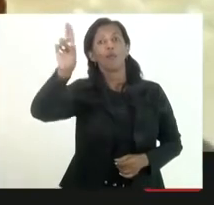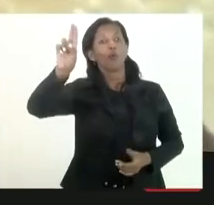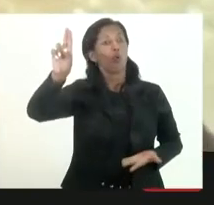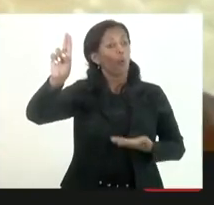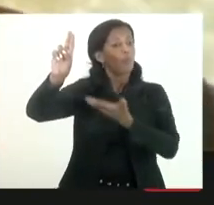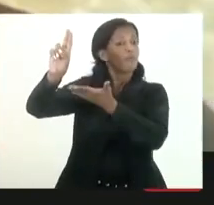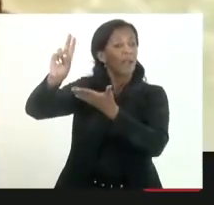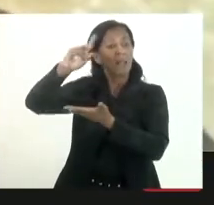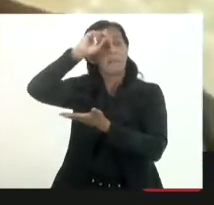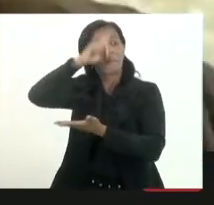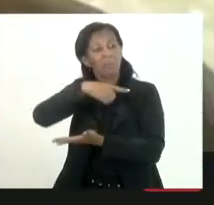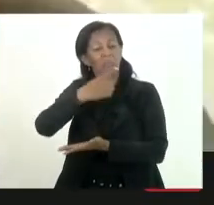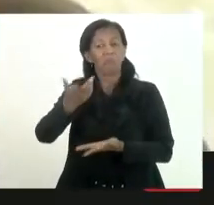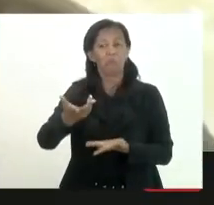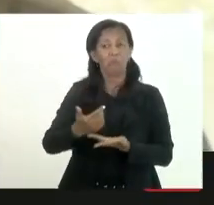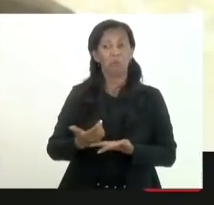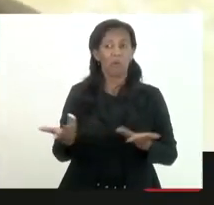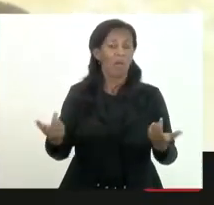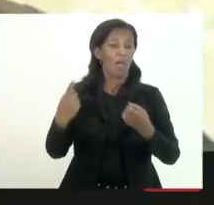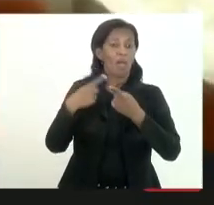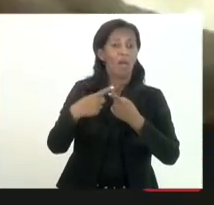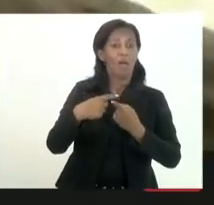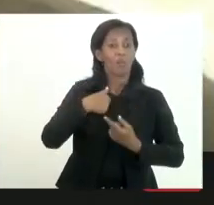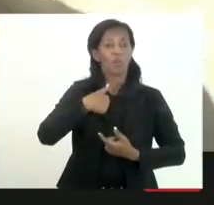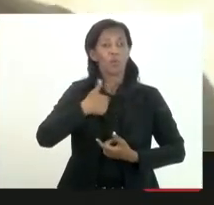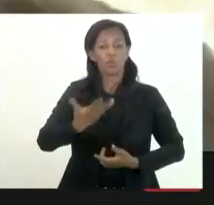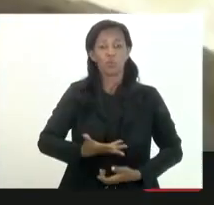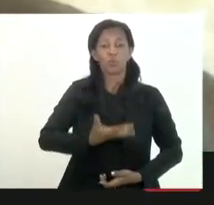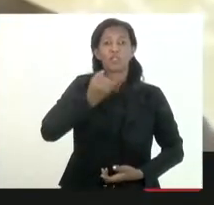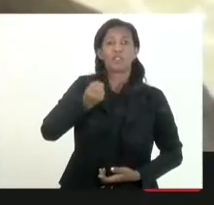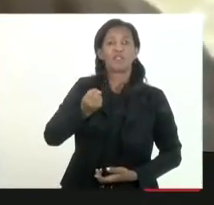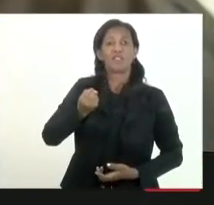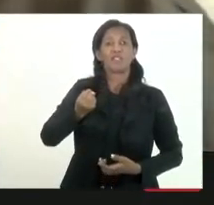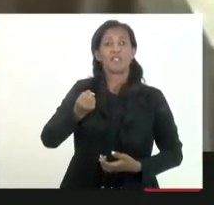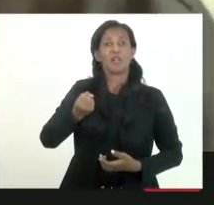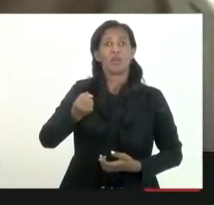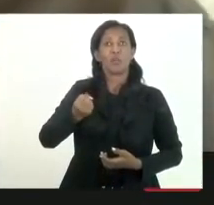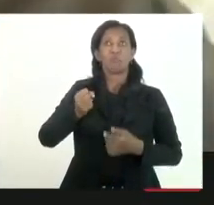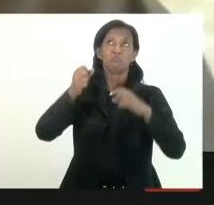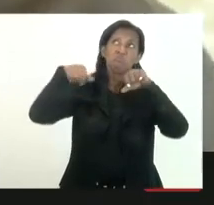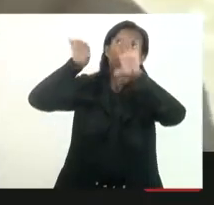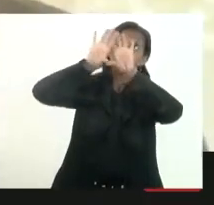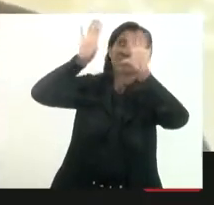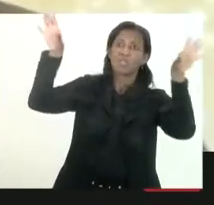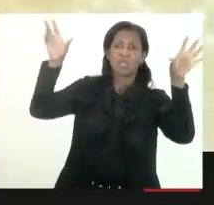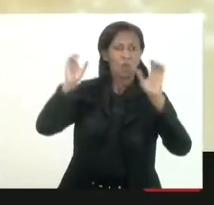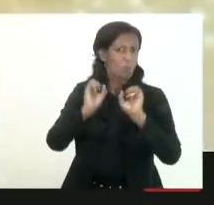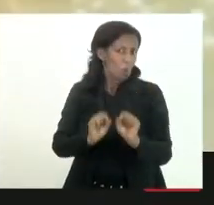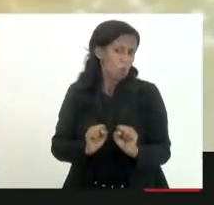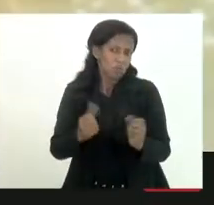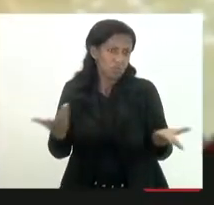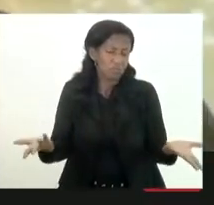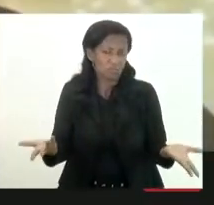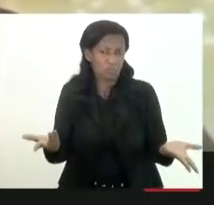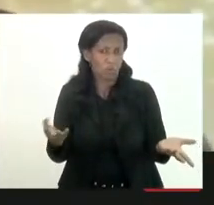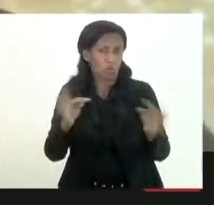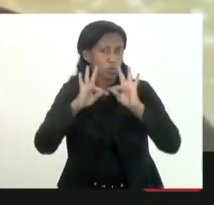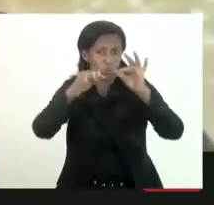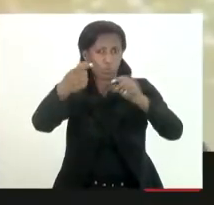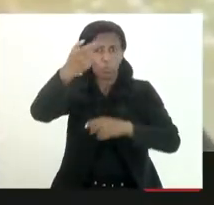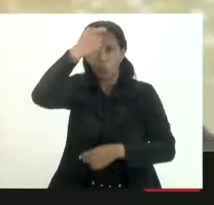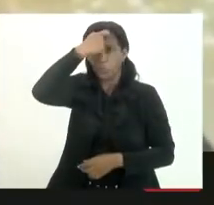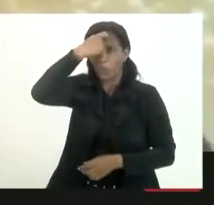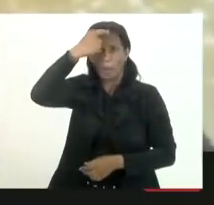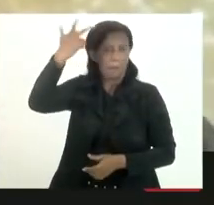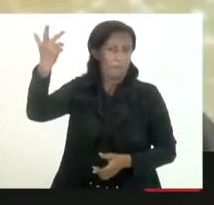eu, com isso, eu tenho a salvação no reino dos céus. Sei lá, pode ser, né? Tudo é possível. O sujeito pira